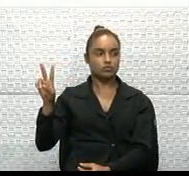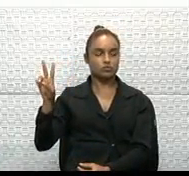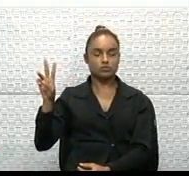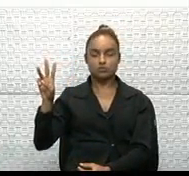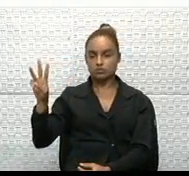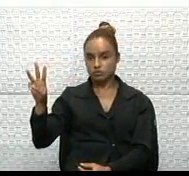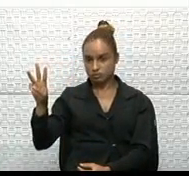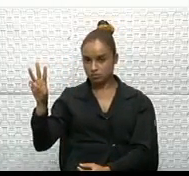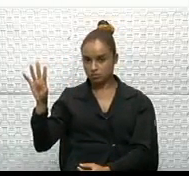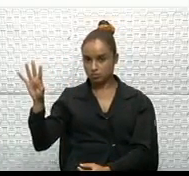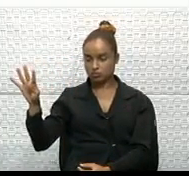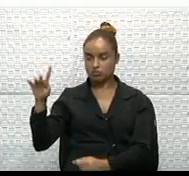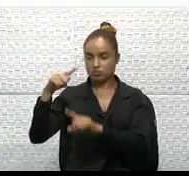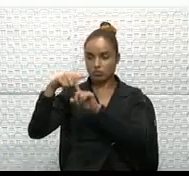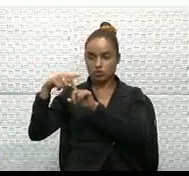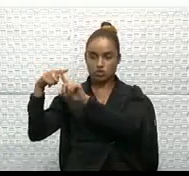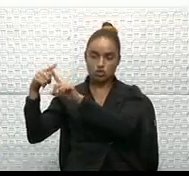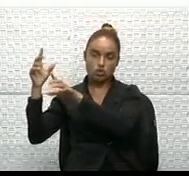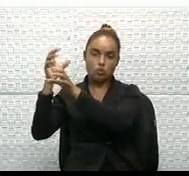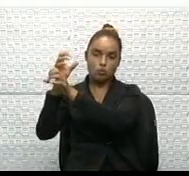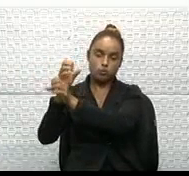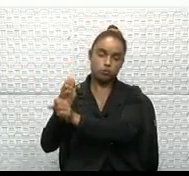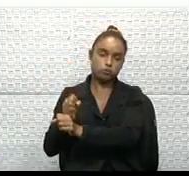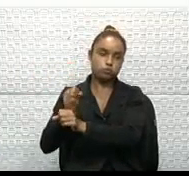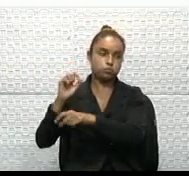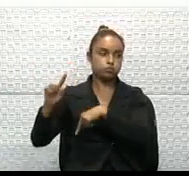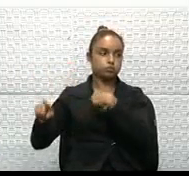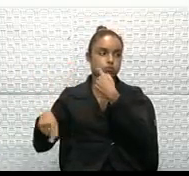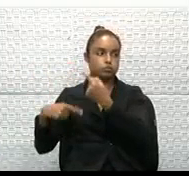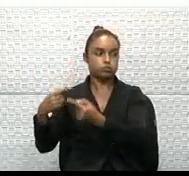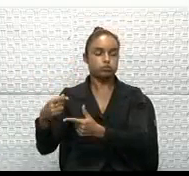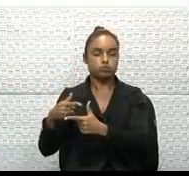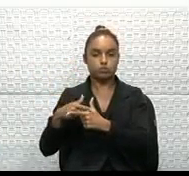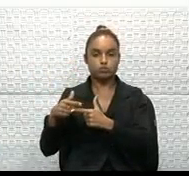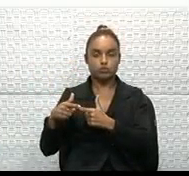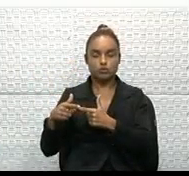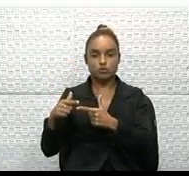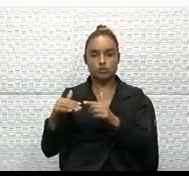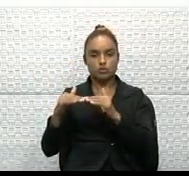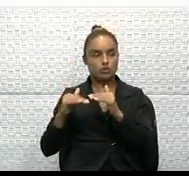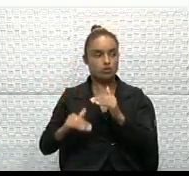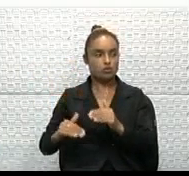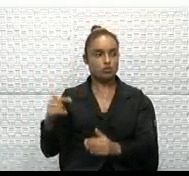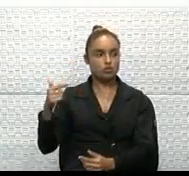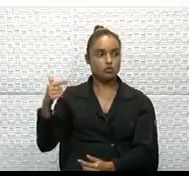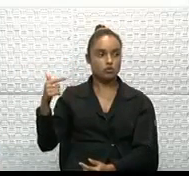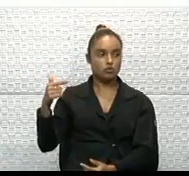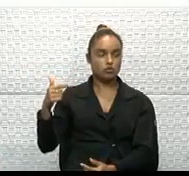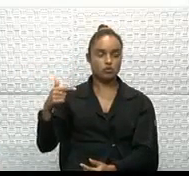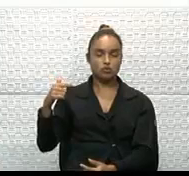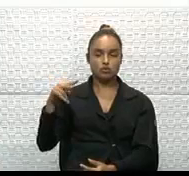mais 4. Vou somar primeiro para depois elevar ao quadrado. E essa parte eu tenho